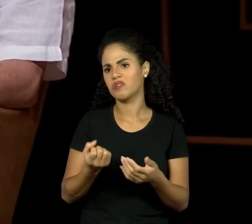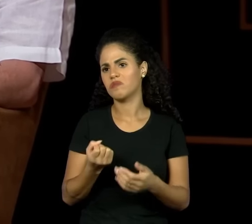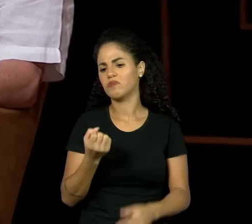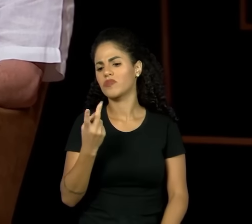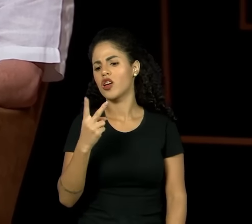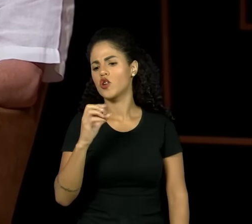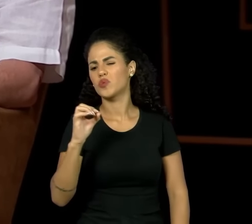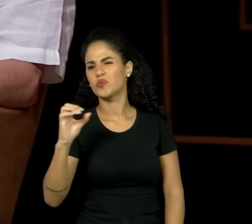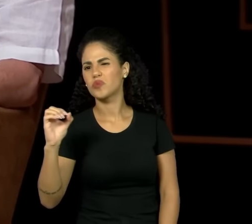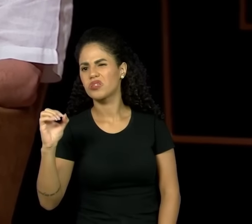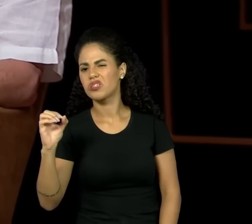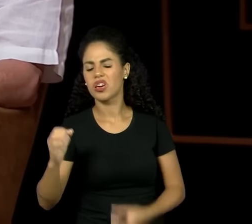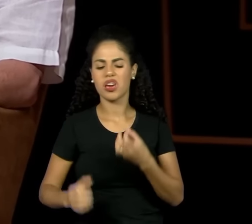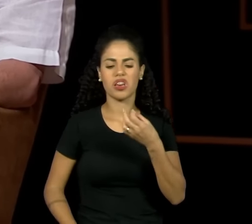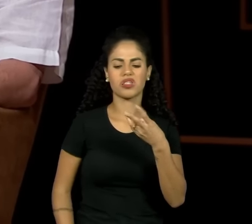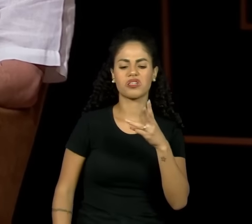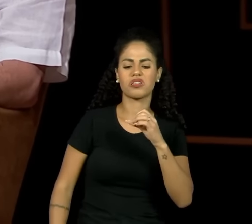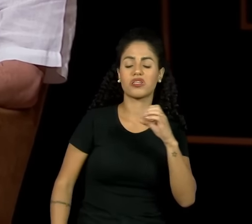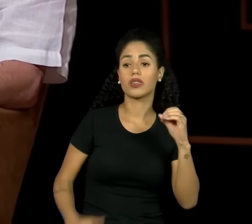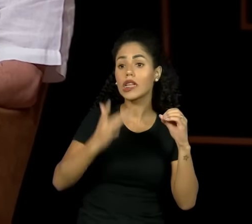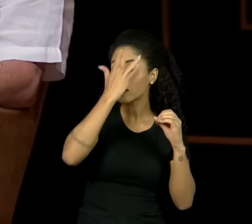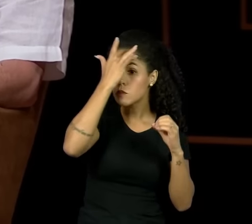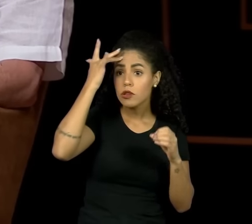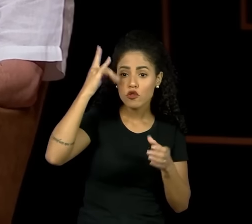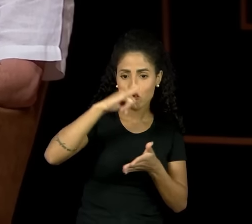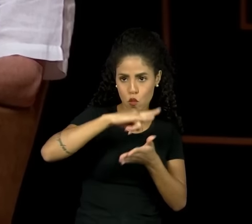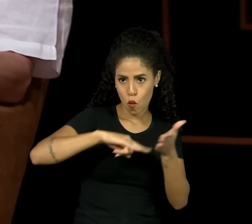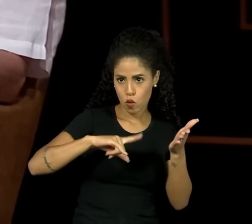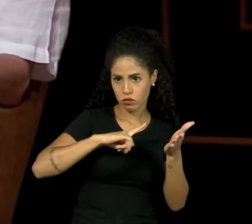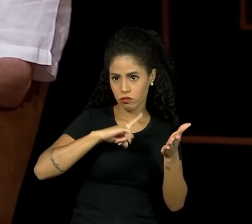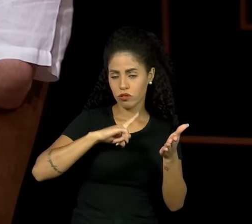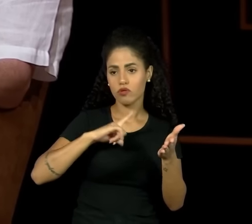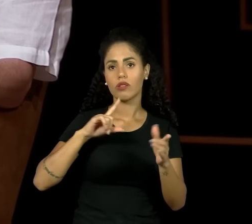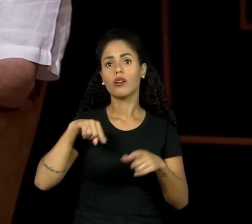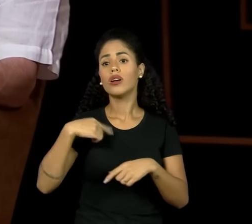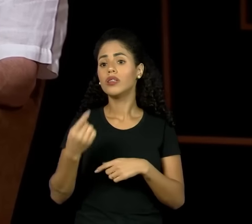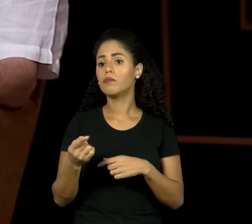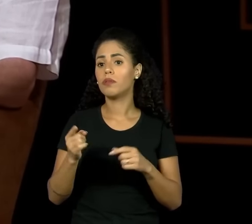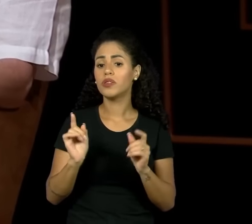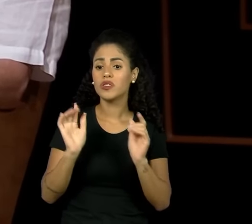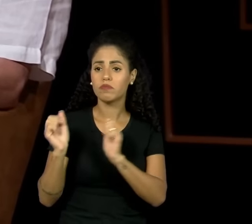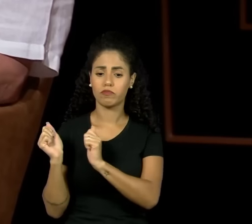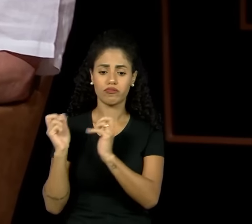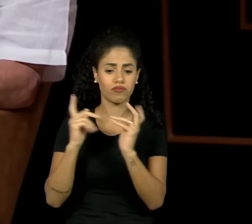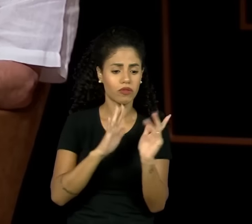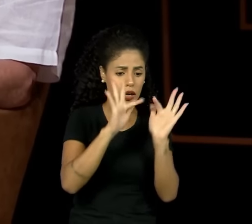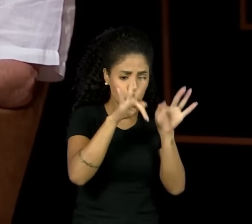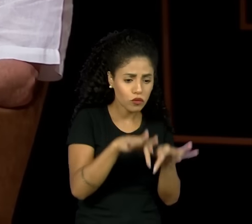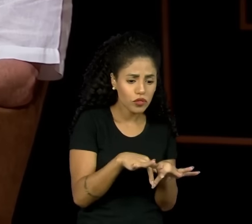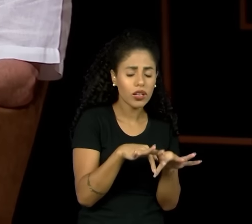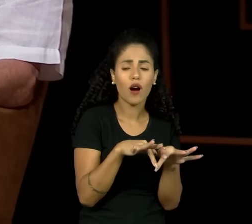200 300 pessoas que fizeram a inscrição e no final ficou um grupo pequeno assim